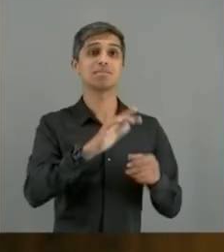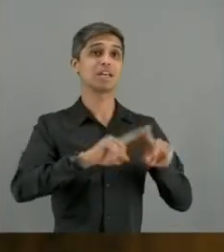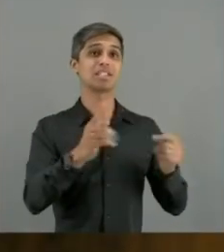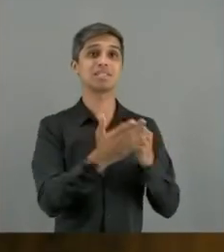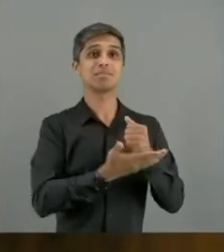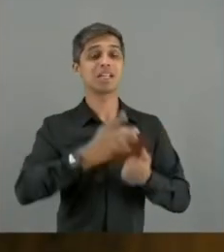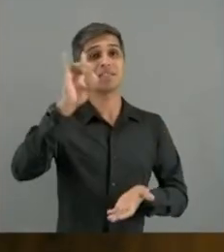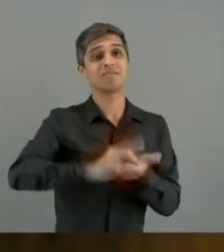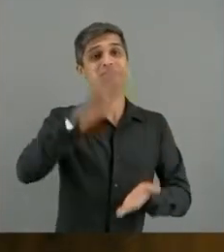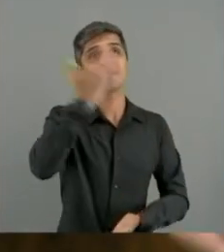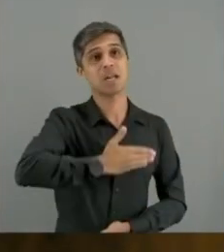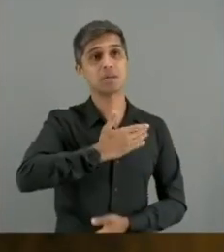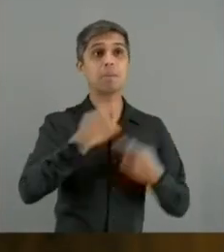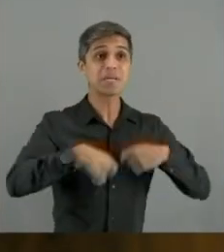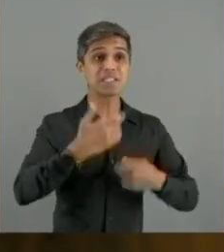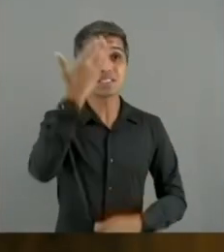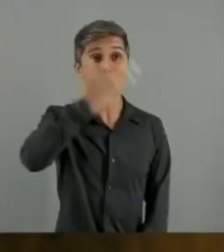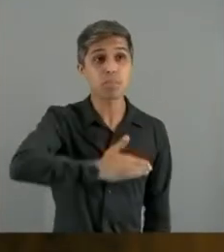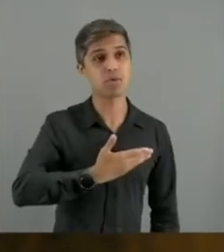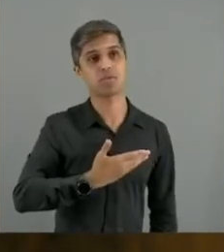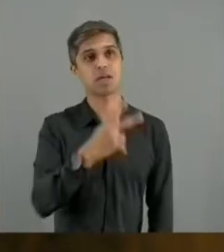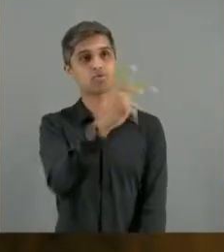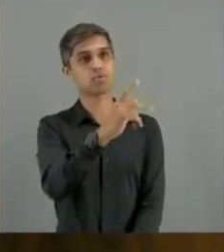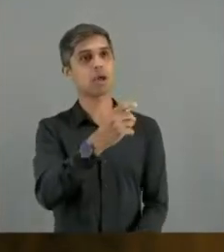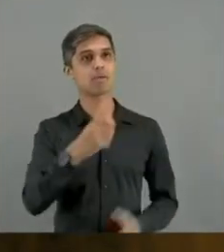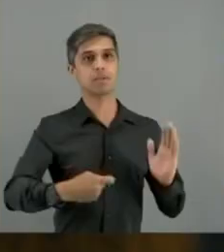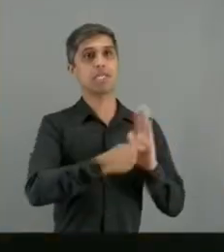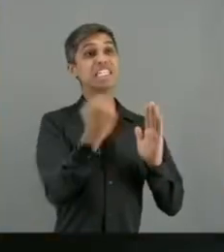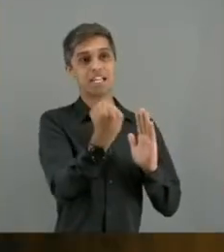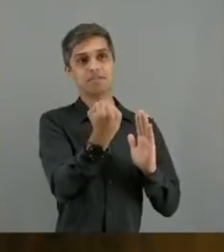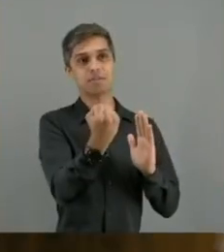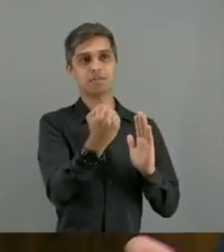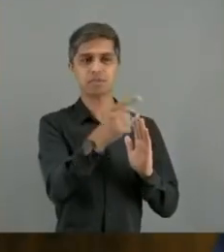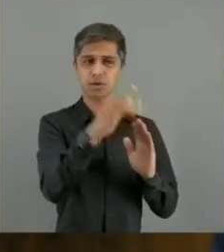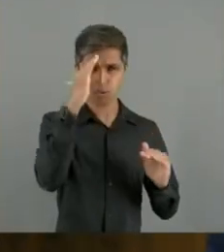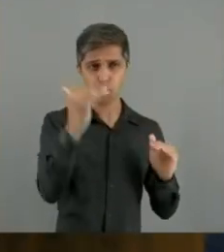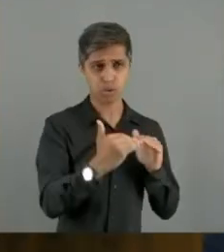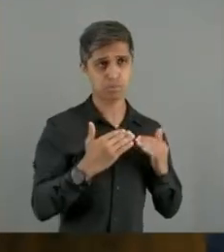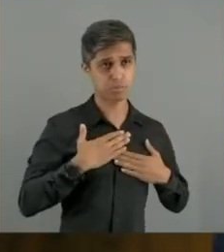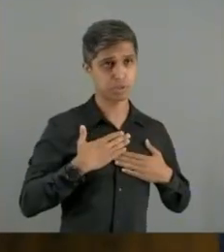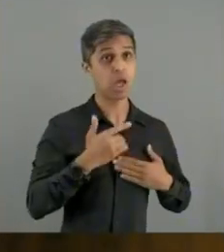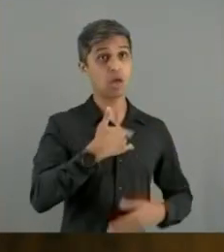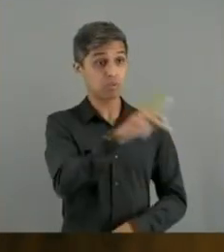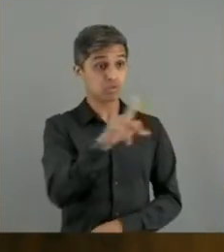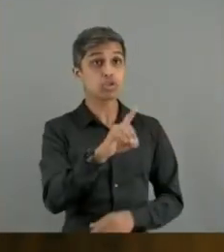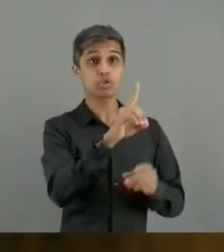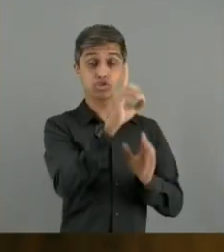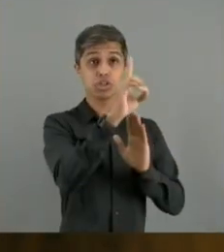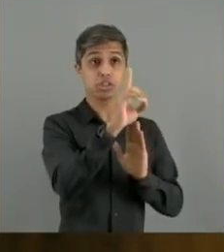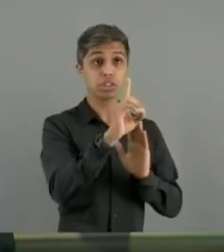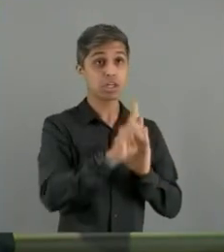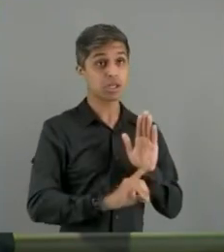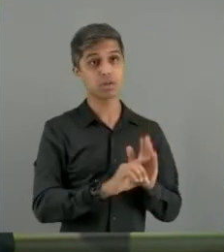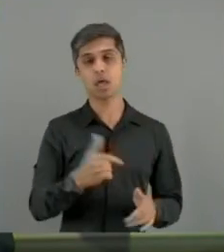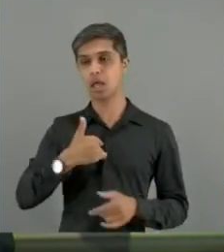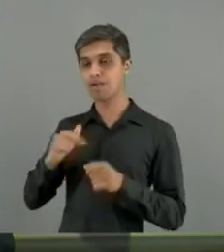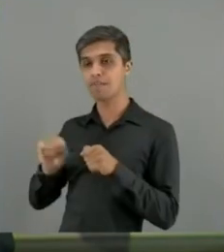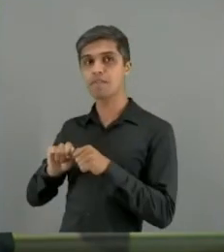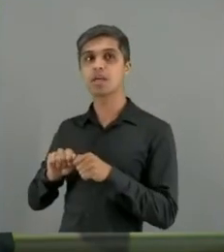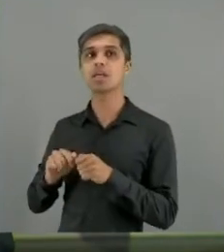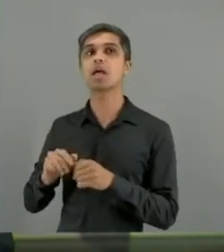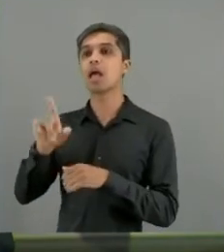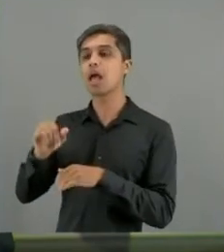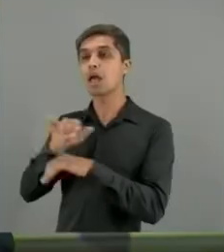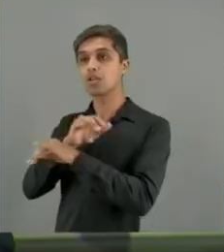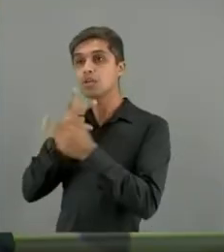base em fatos. A senhora precisaria ter um documento que comprovasse essa denúncia que é grave. A senhora concorda comigo como professora de Direito? O que eu fiz foi levar a